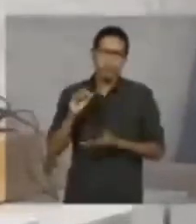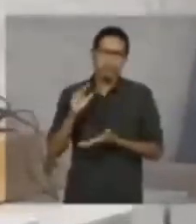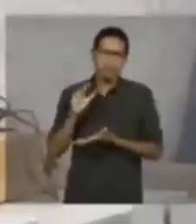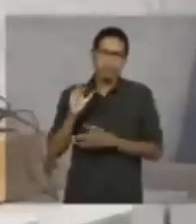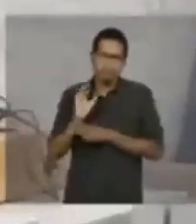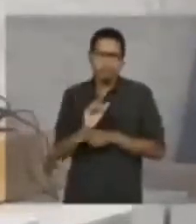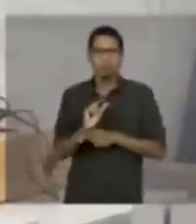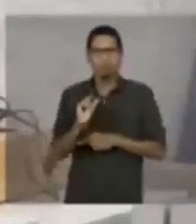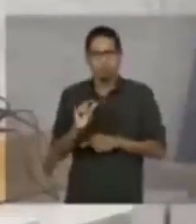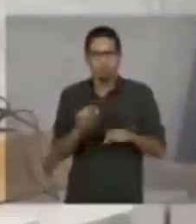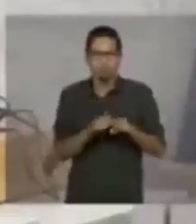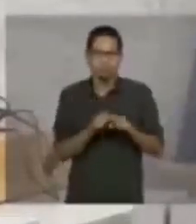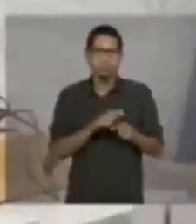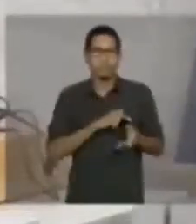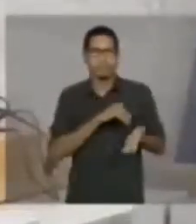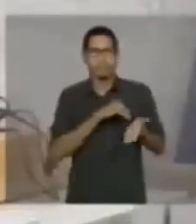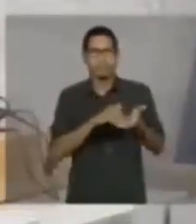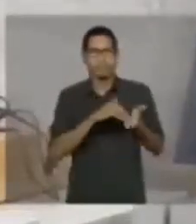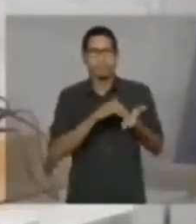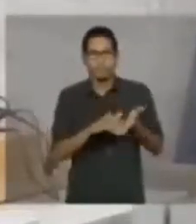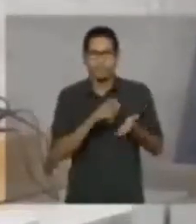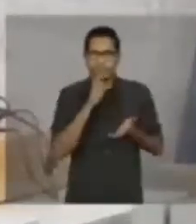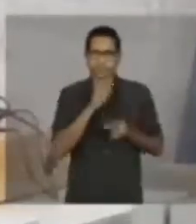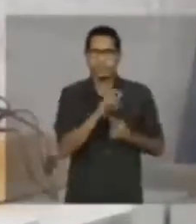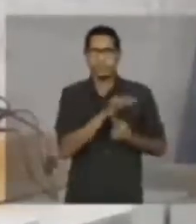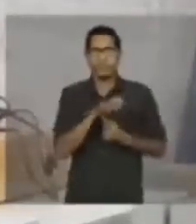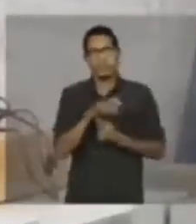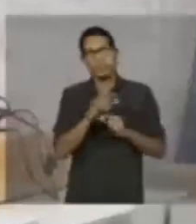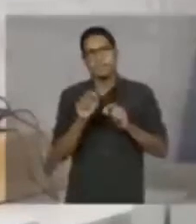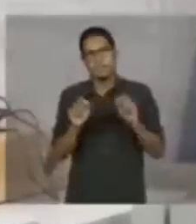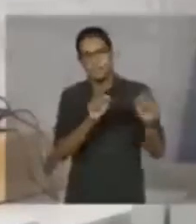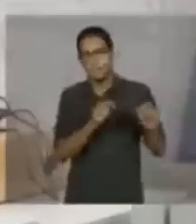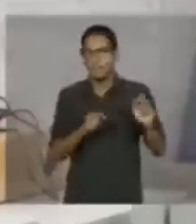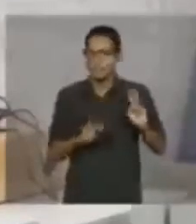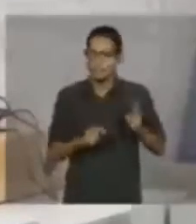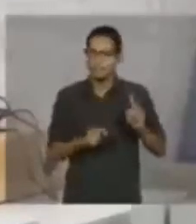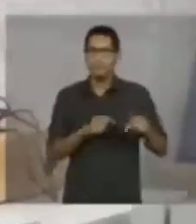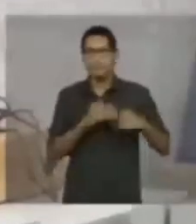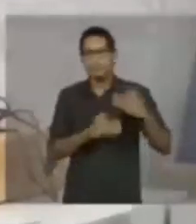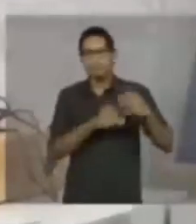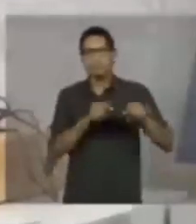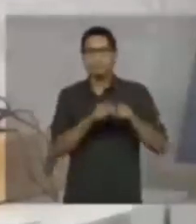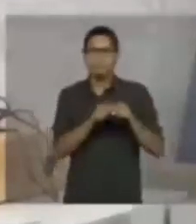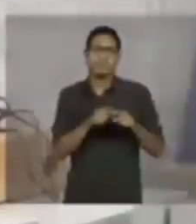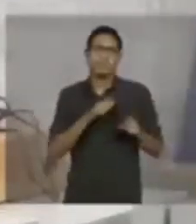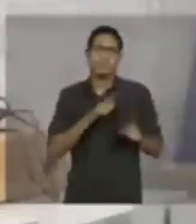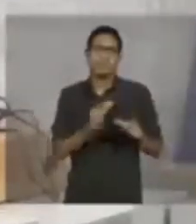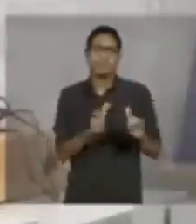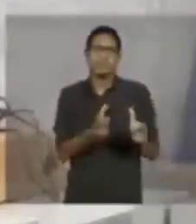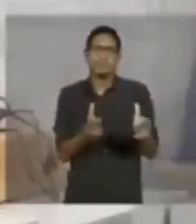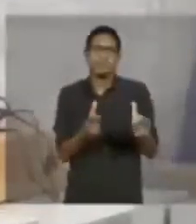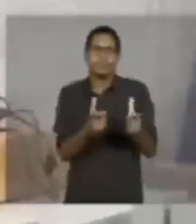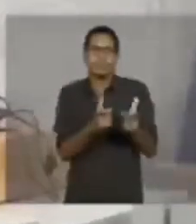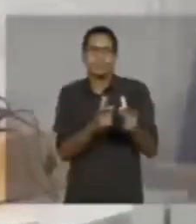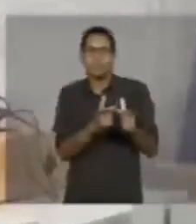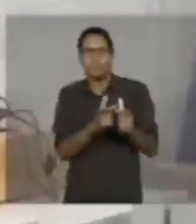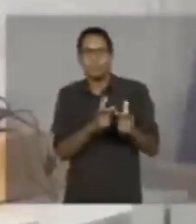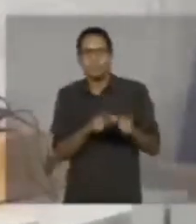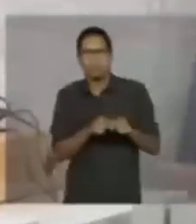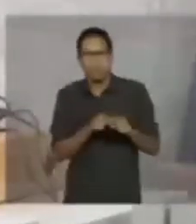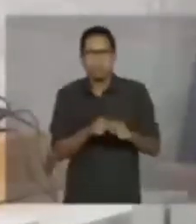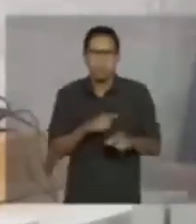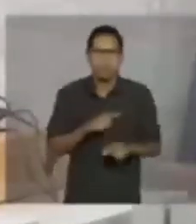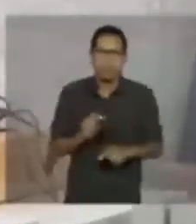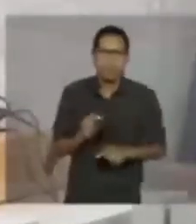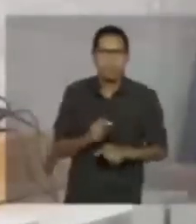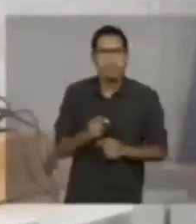a estrutura da Secretaria do Verde e do Meio Ambiente vem sendo depauperada ao longo dos últimos anos. A Secretaria, falemos os nomes,